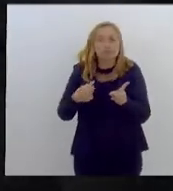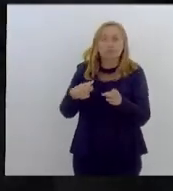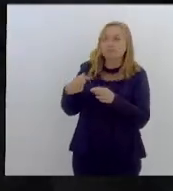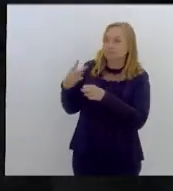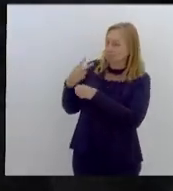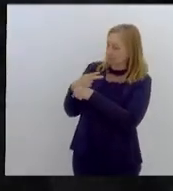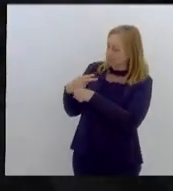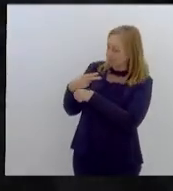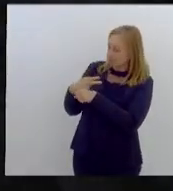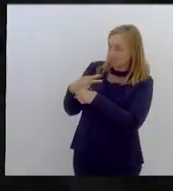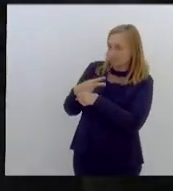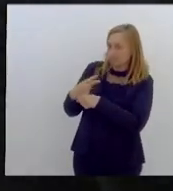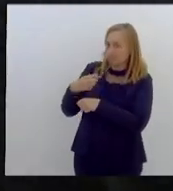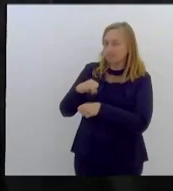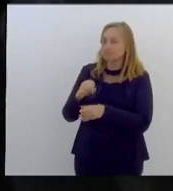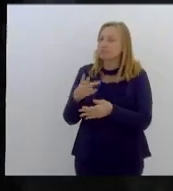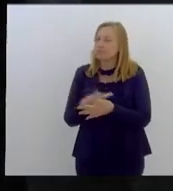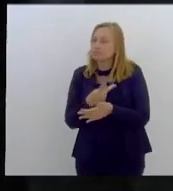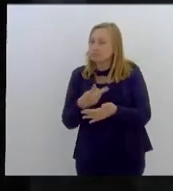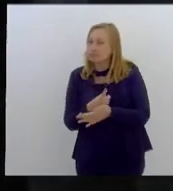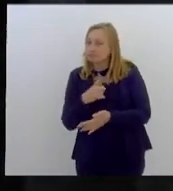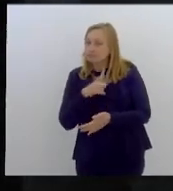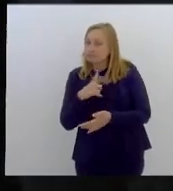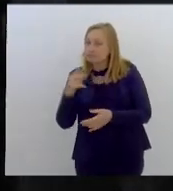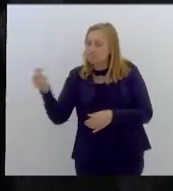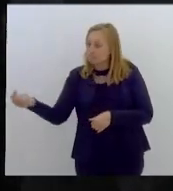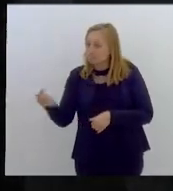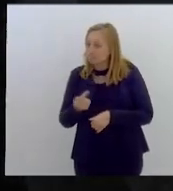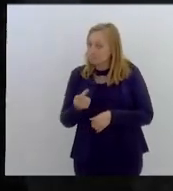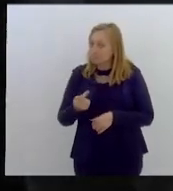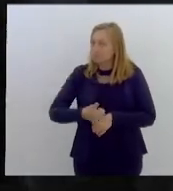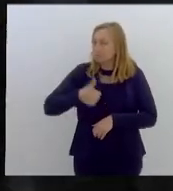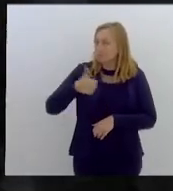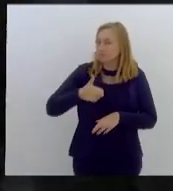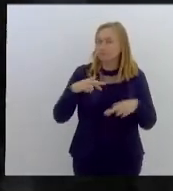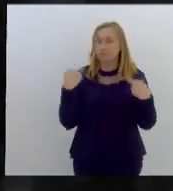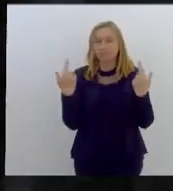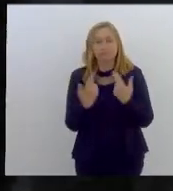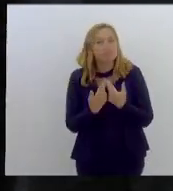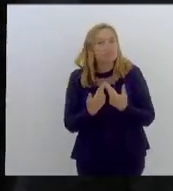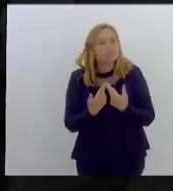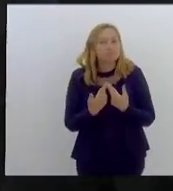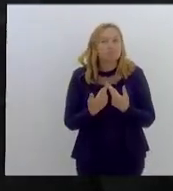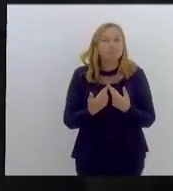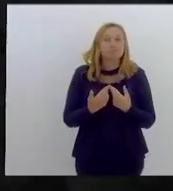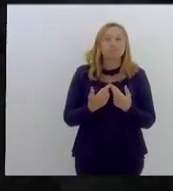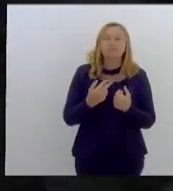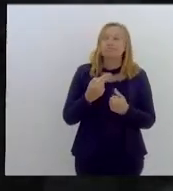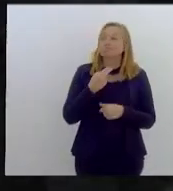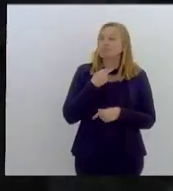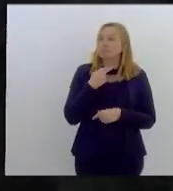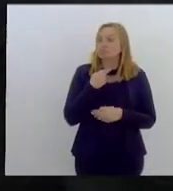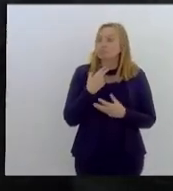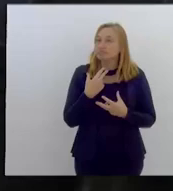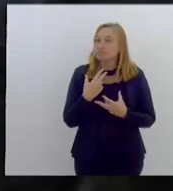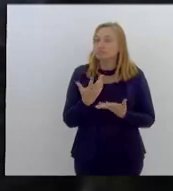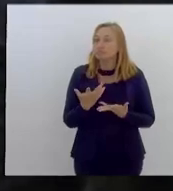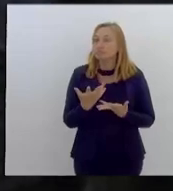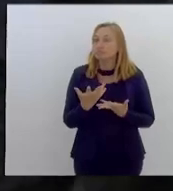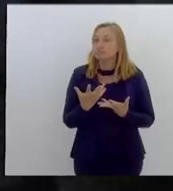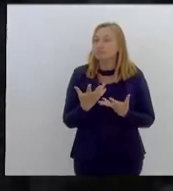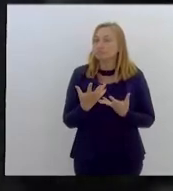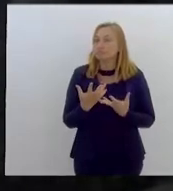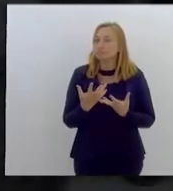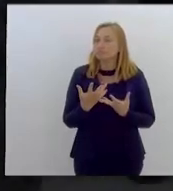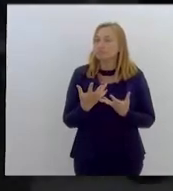procurado. Se houve um erro dele não participar da primeira audiência, o que eu não posso levar